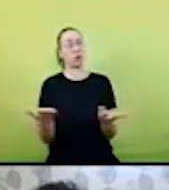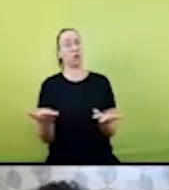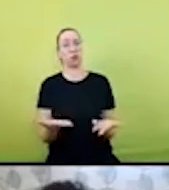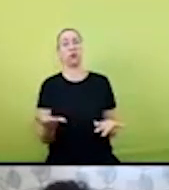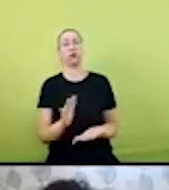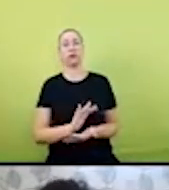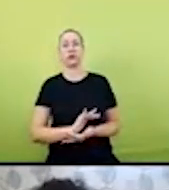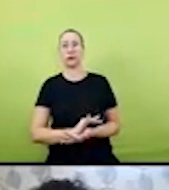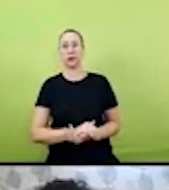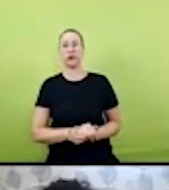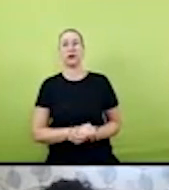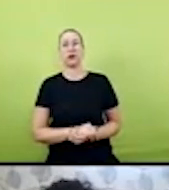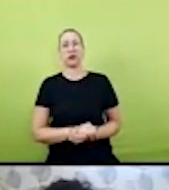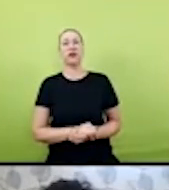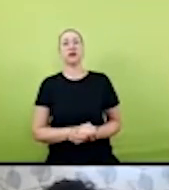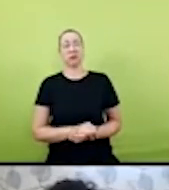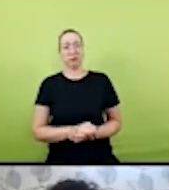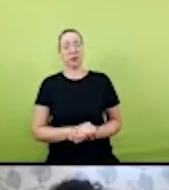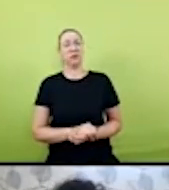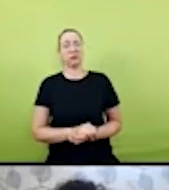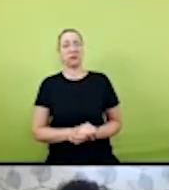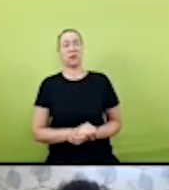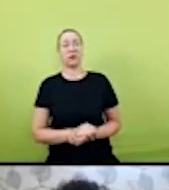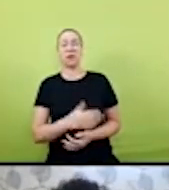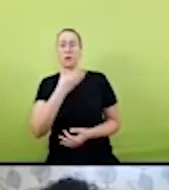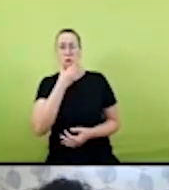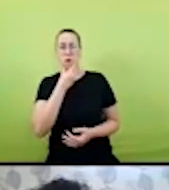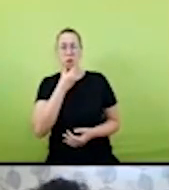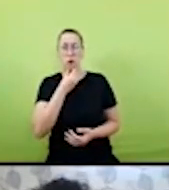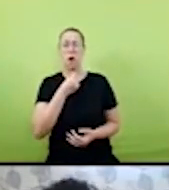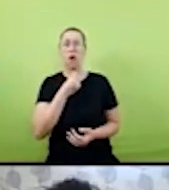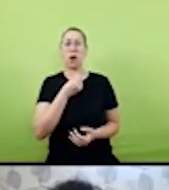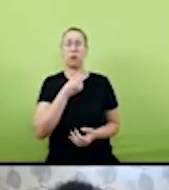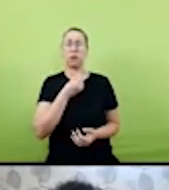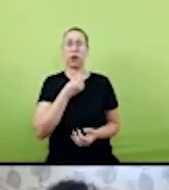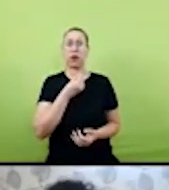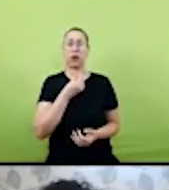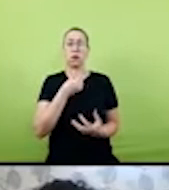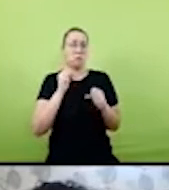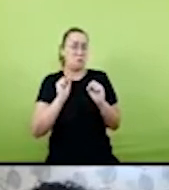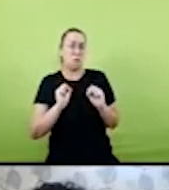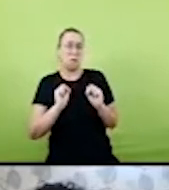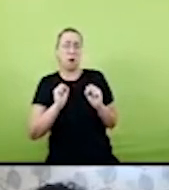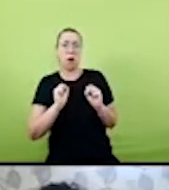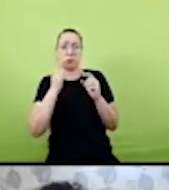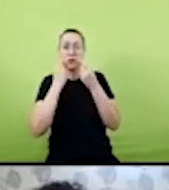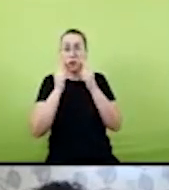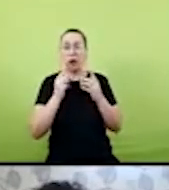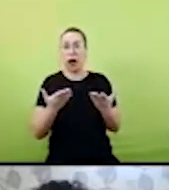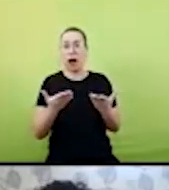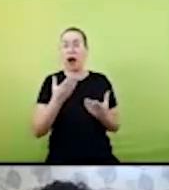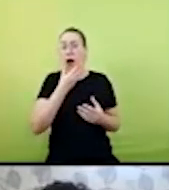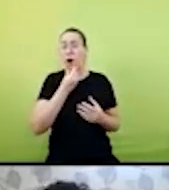um menino pode ser sensível, né, e a menina pode ser mais impulsiva, né,